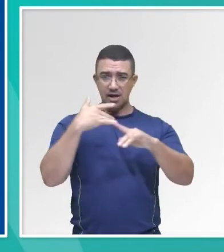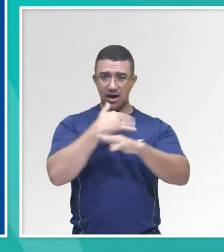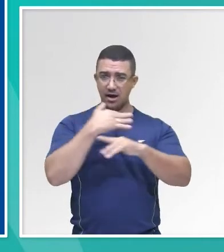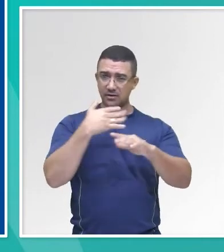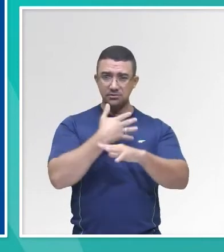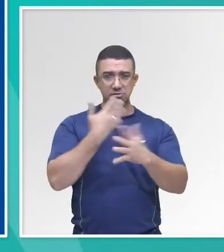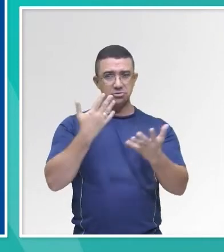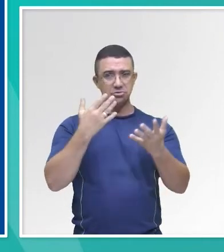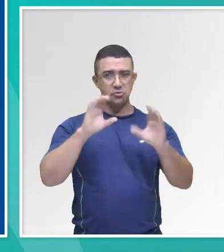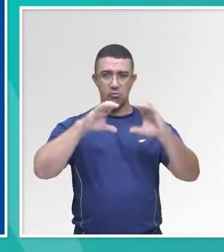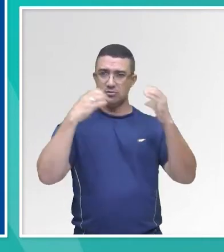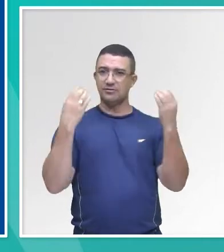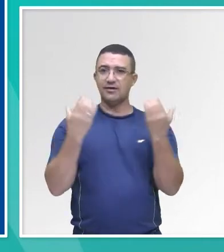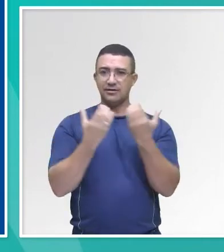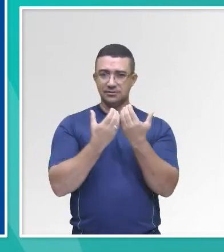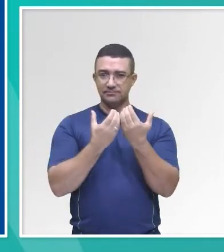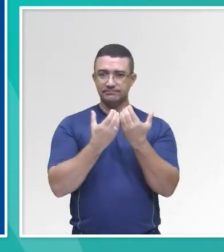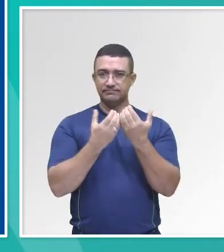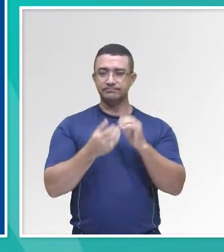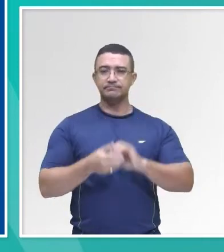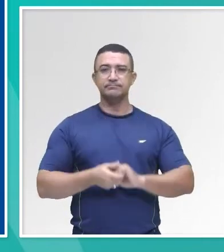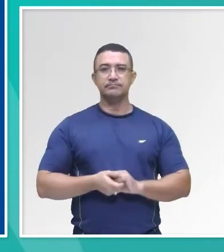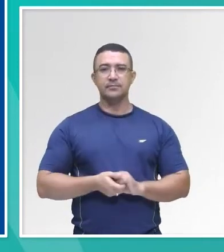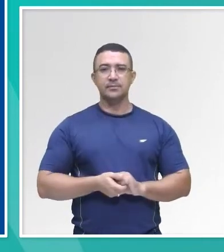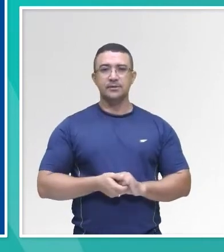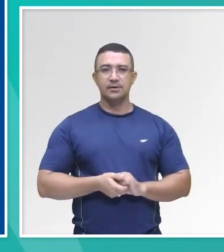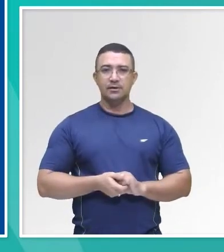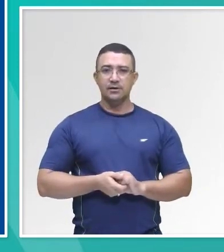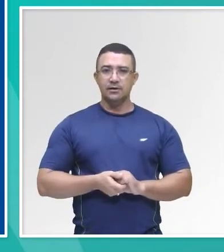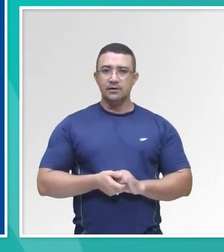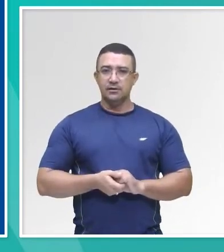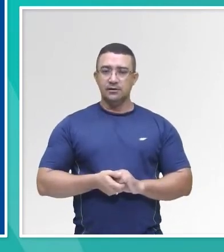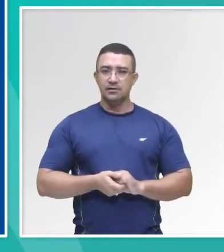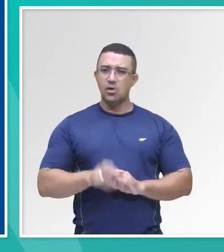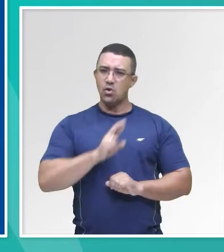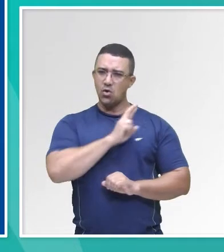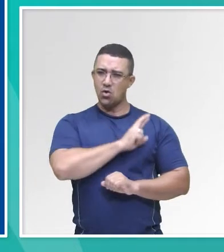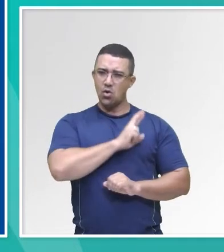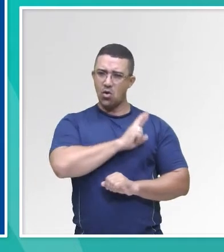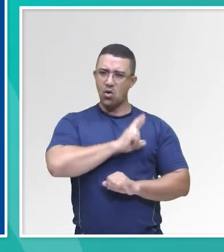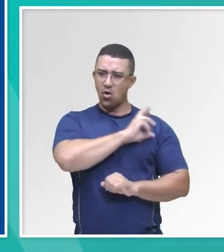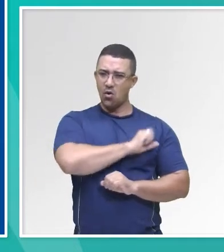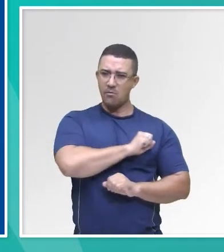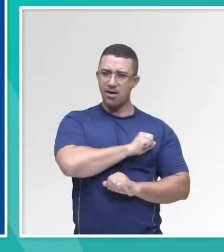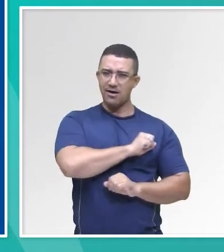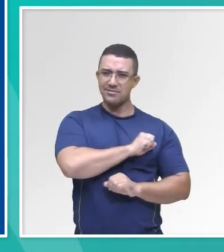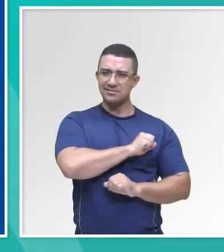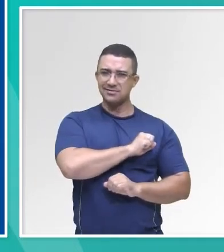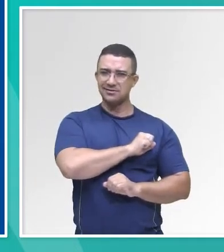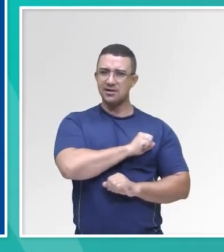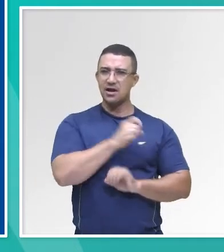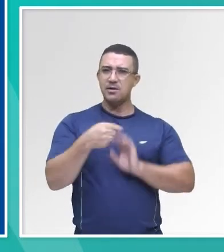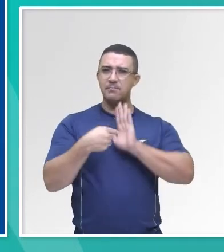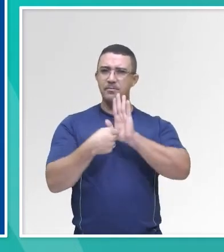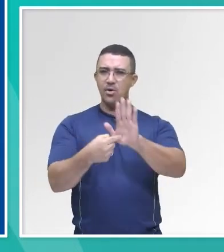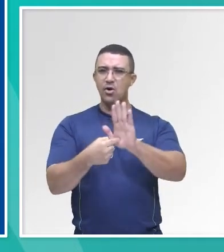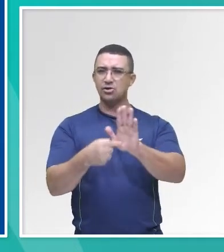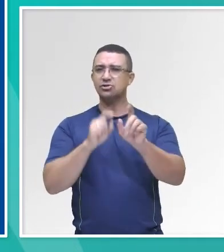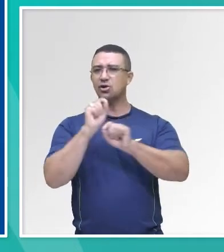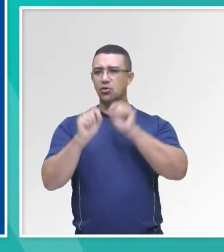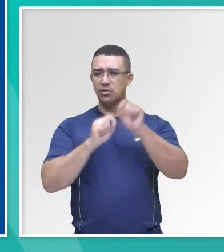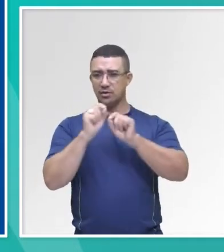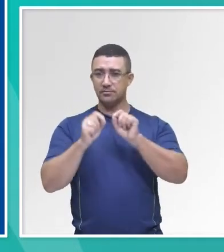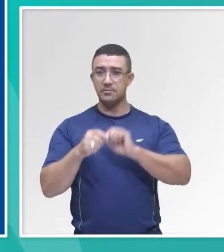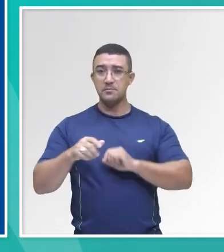Comparado à novela, o romance ele apresenta um corte mais amplo da vida. O que vem ser isso, o corte mais amplo da vida? Ele pode